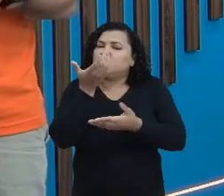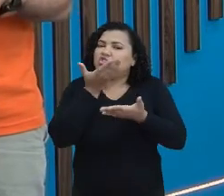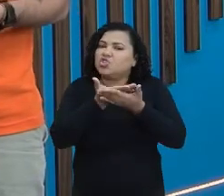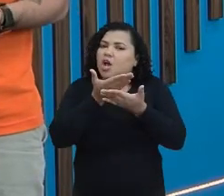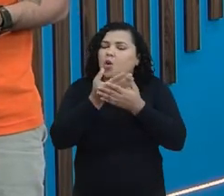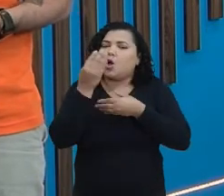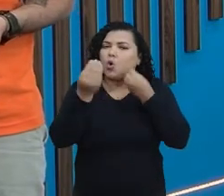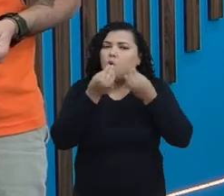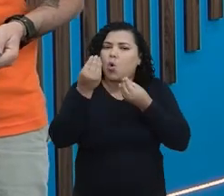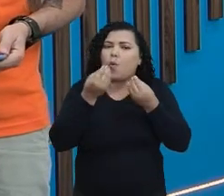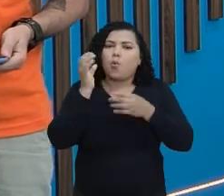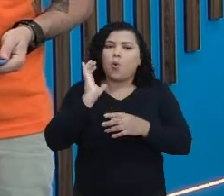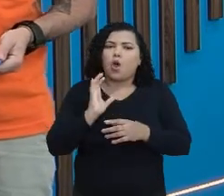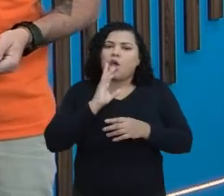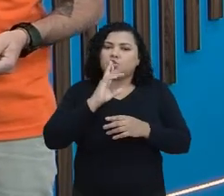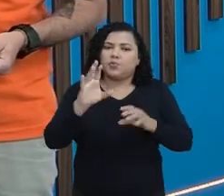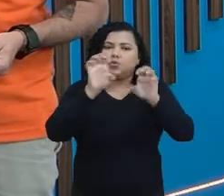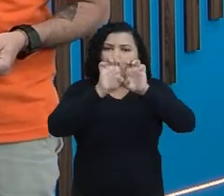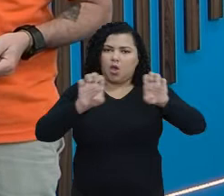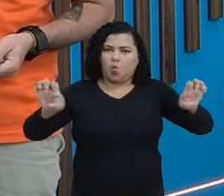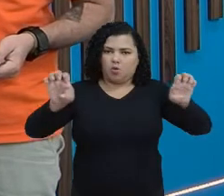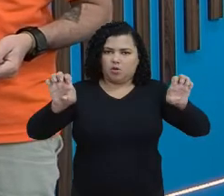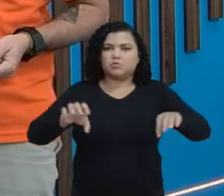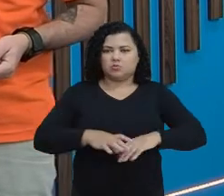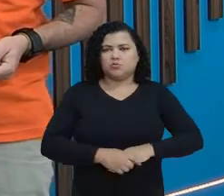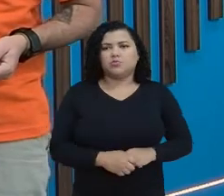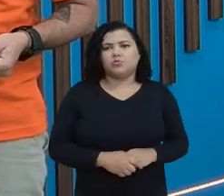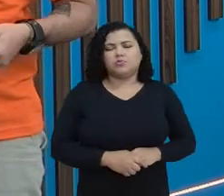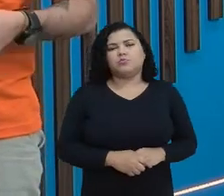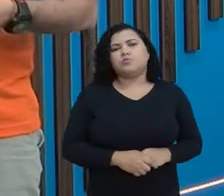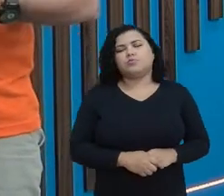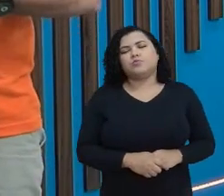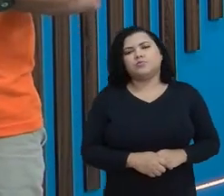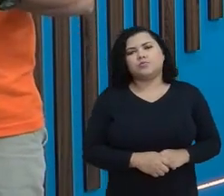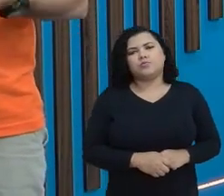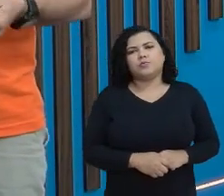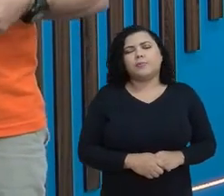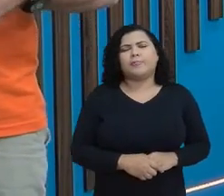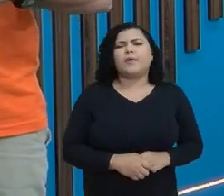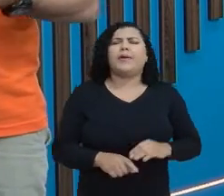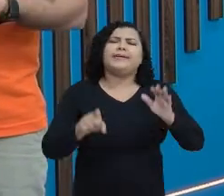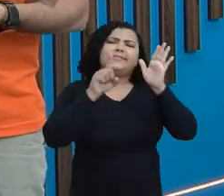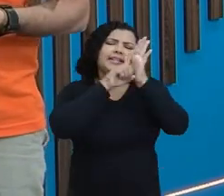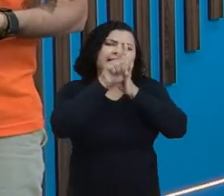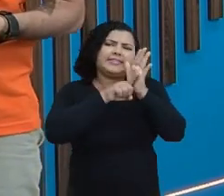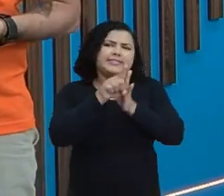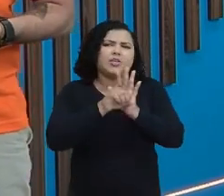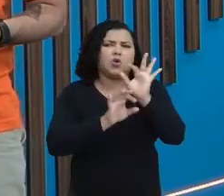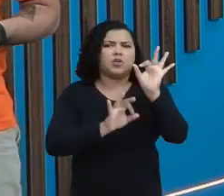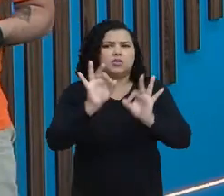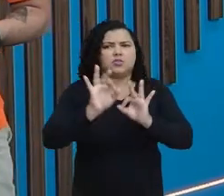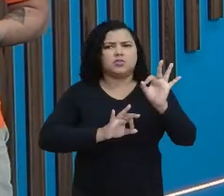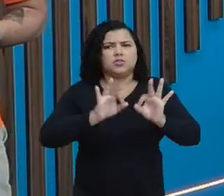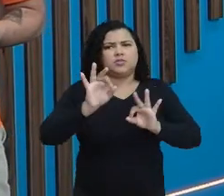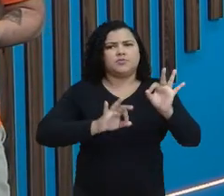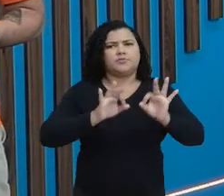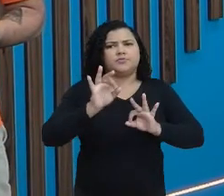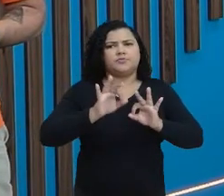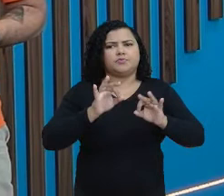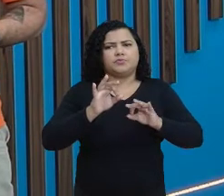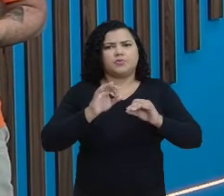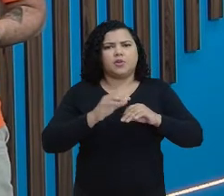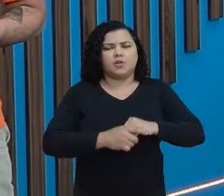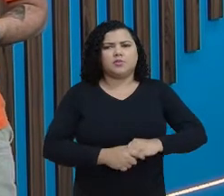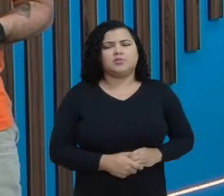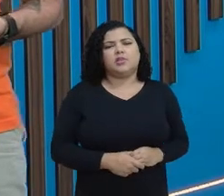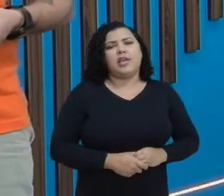como resolver equações, tá certo? Então veja, eu analisei, eu armei e simplesmente eu troquei aqui, tá certo?